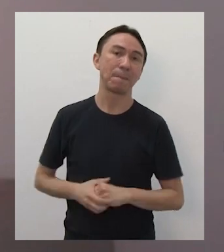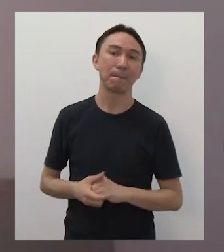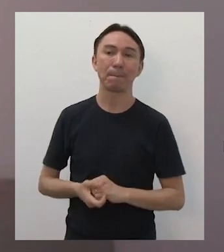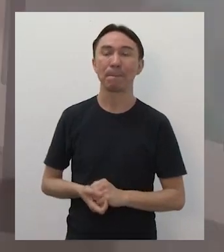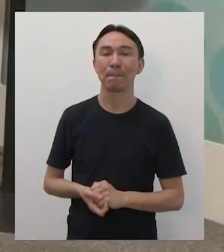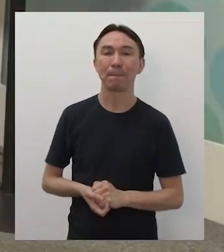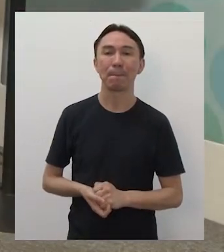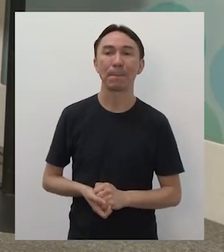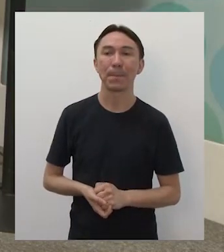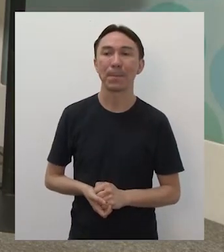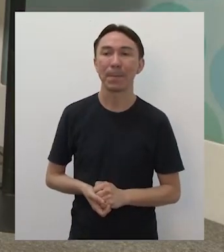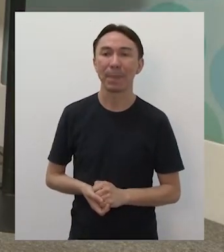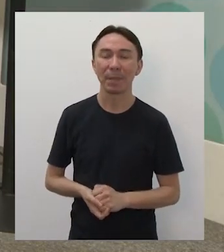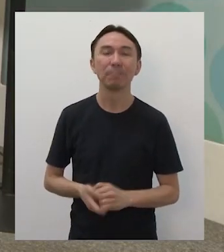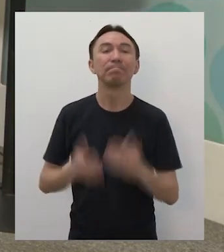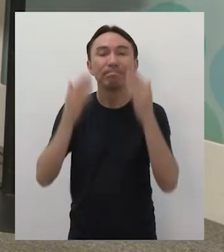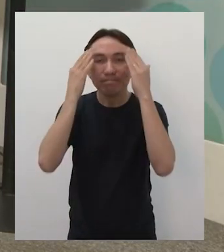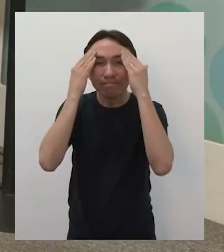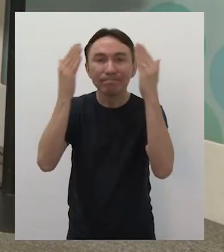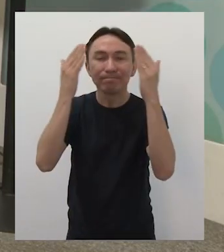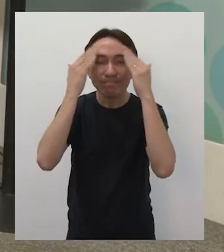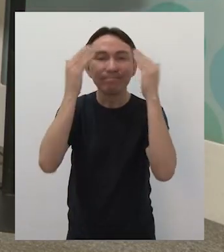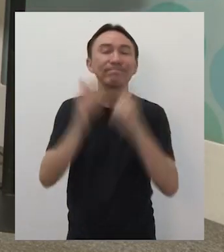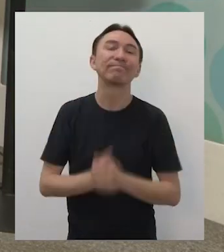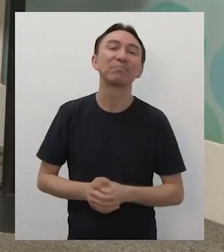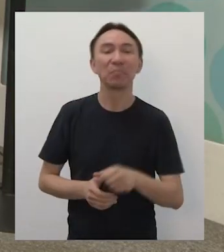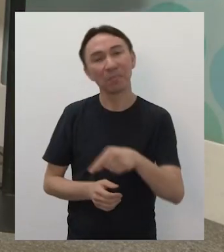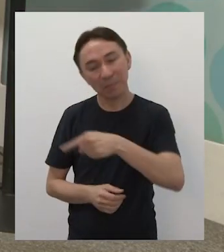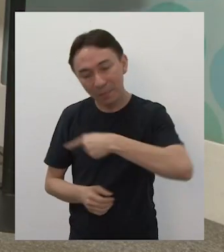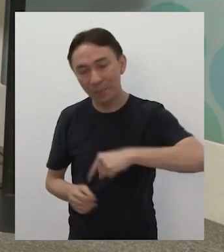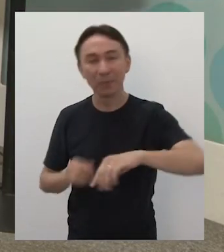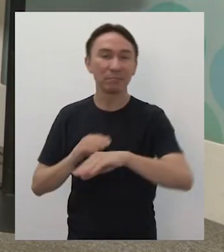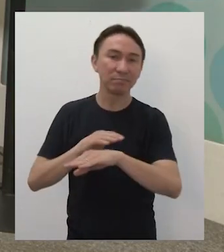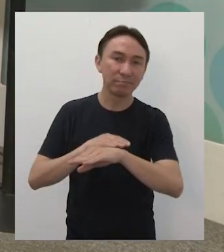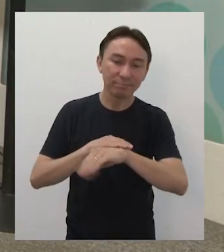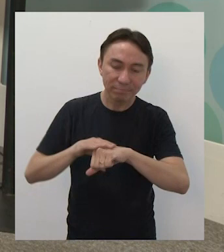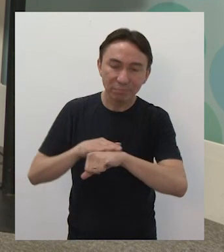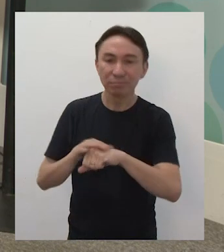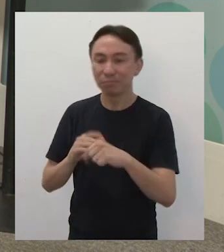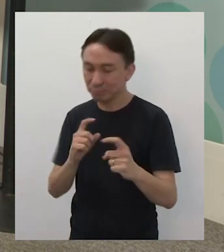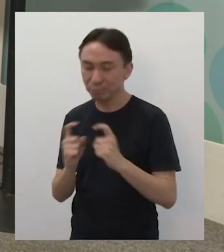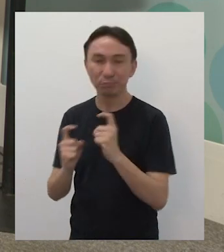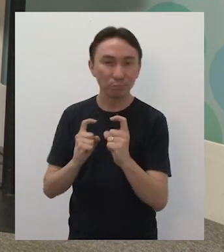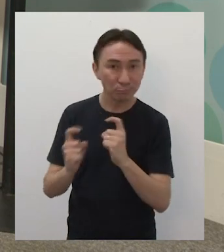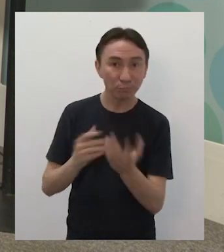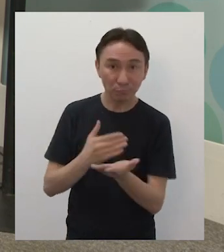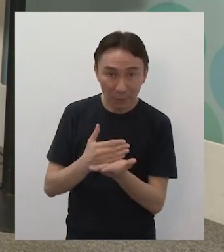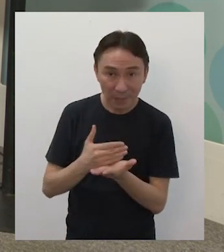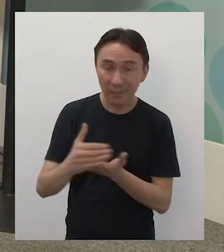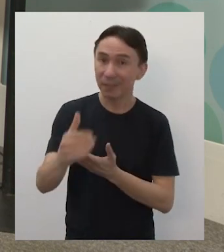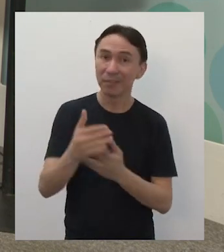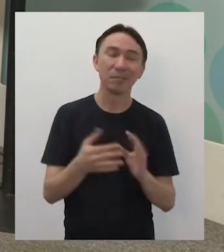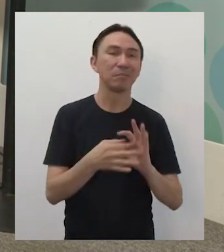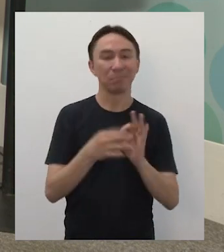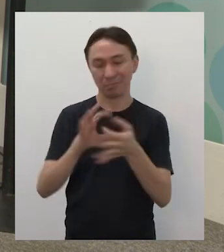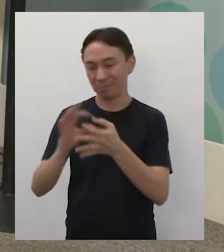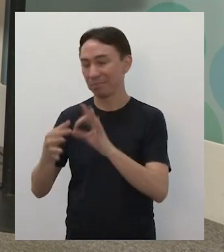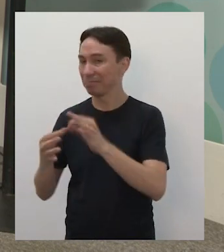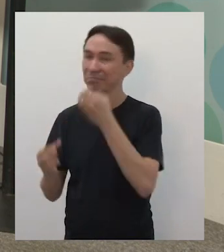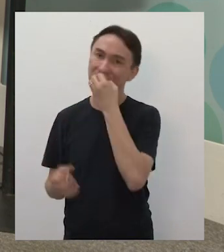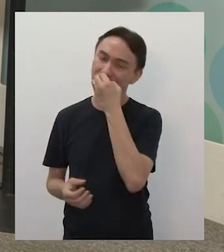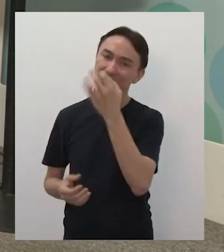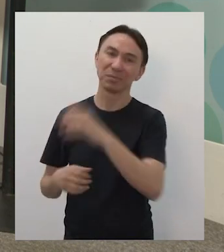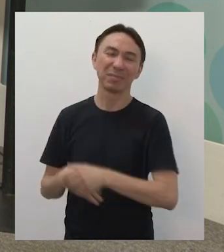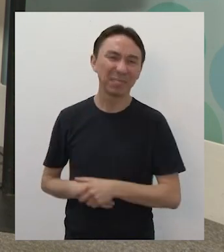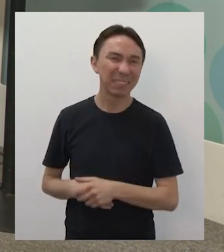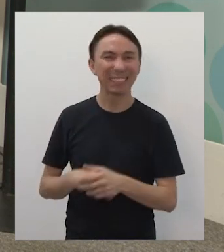Malu, muito obrigada, né? Realmente para a gente iniciar essa conversa, foi uma boa contextualização. E de fato aí a gente vem com alguma ideia aí de